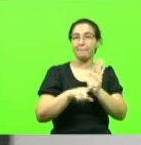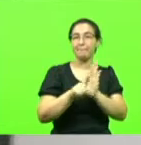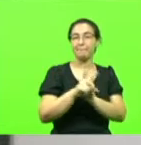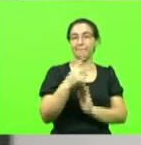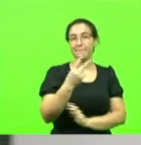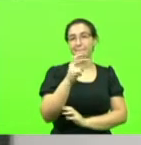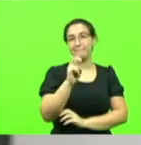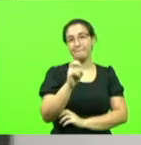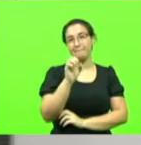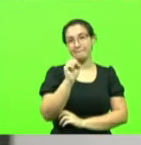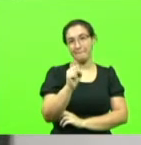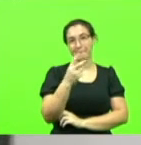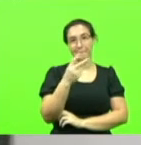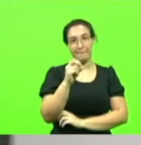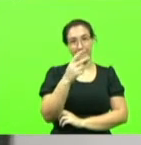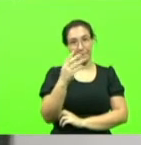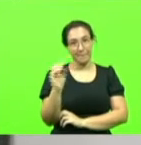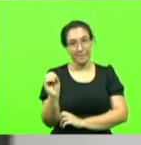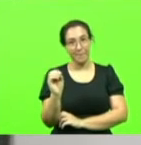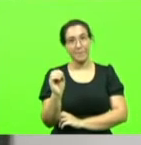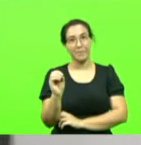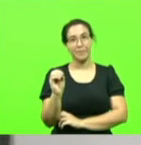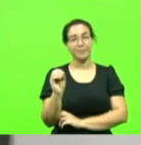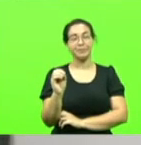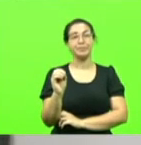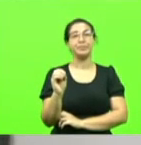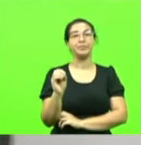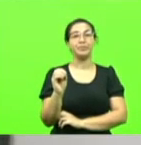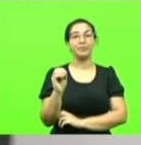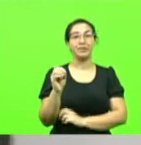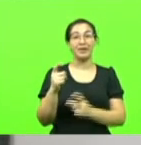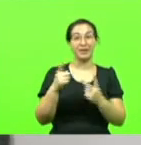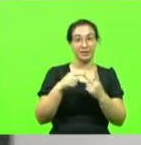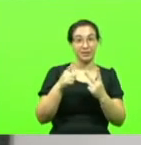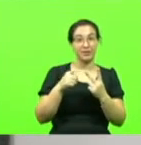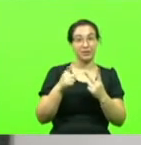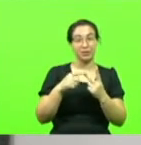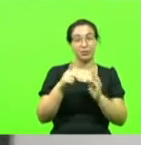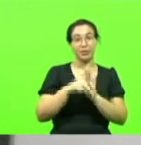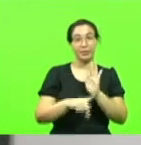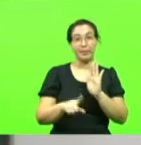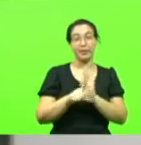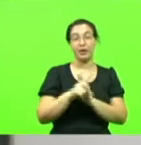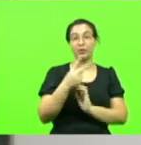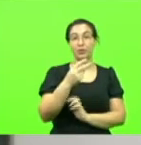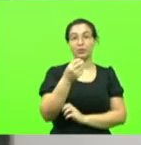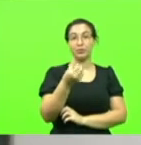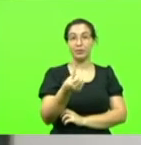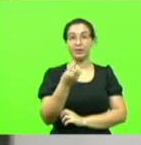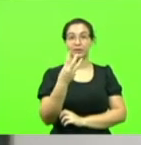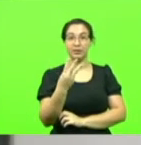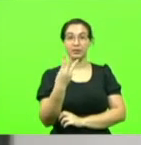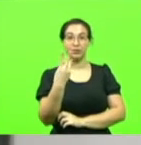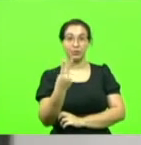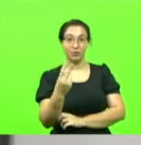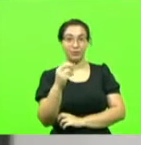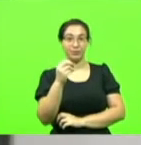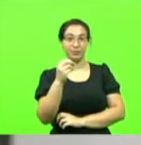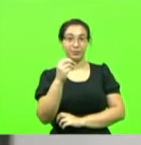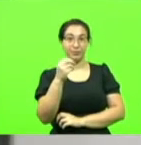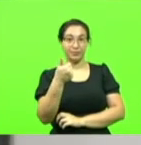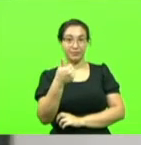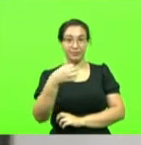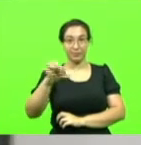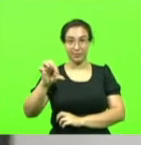258 2020 a de apresentação mais antiga br263 2019 ante o exposto no